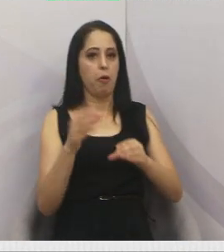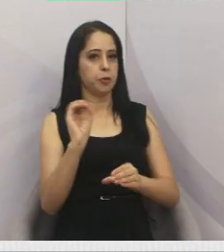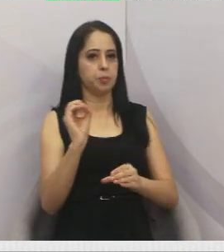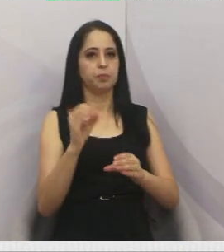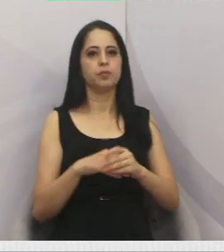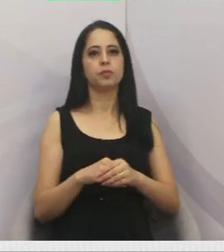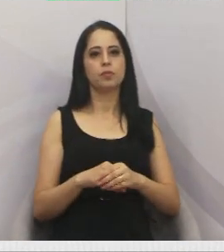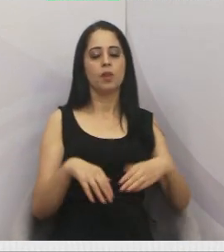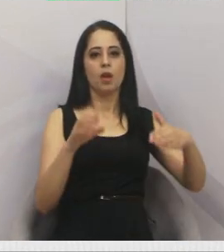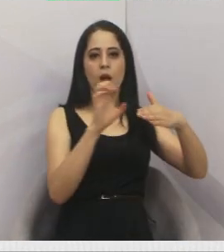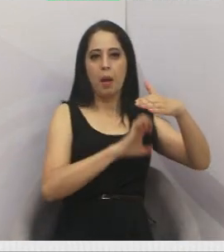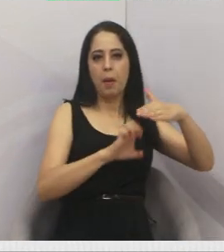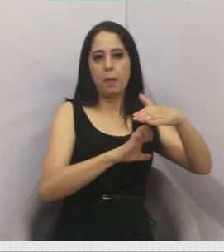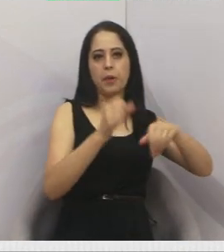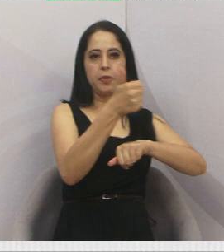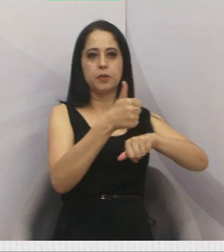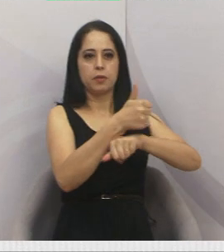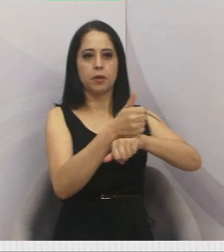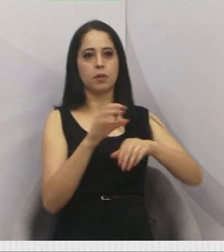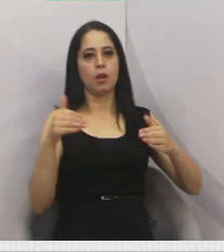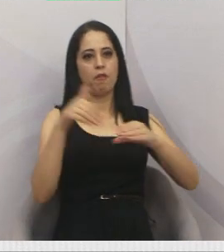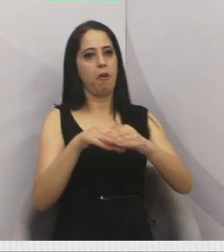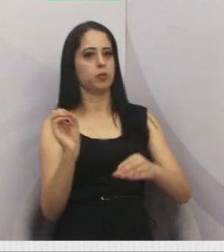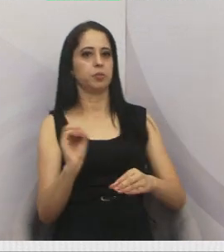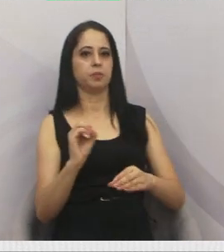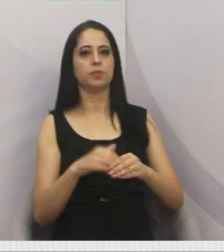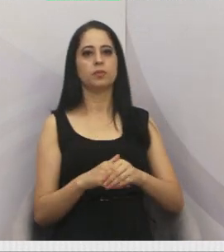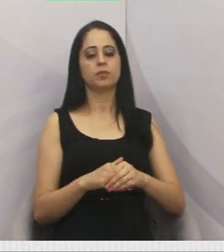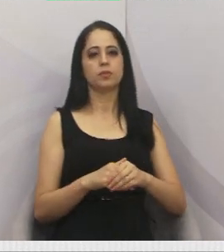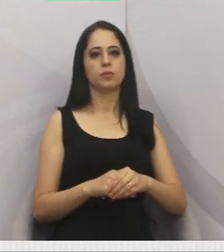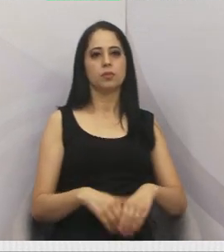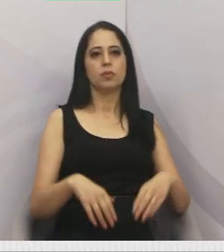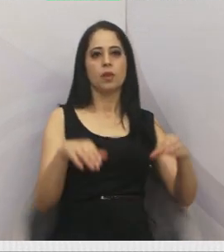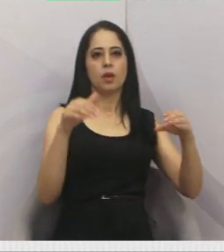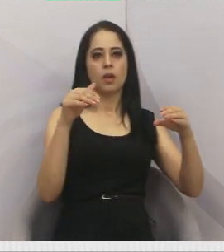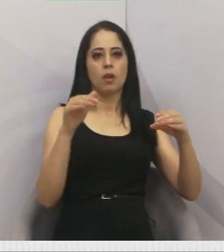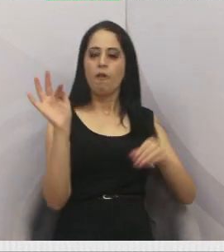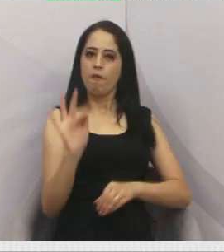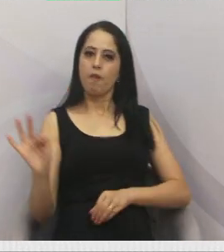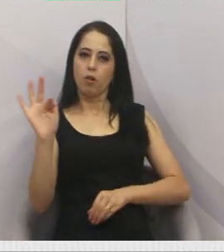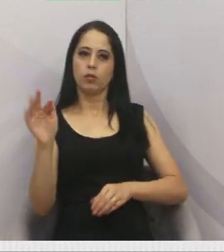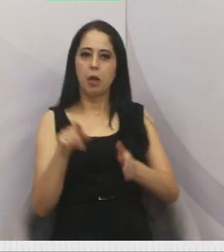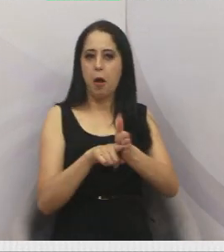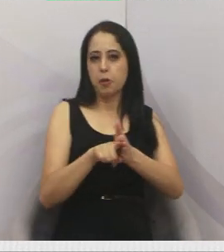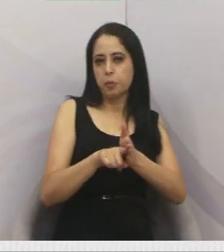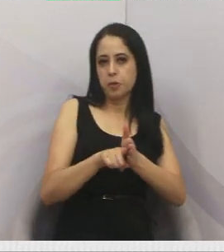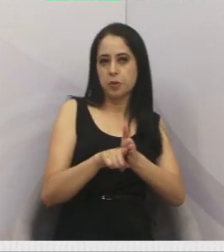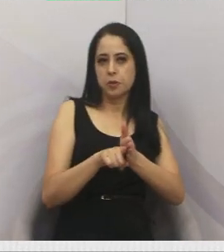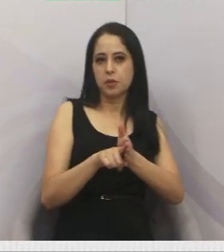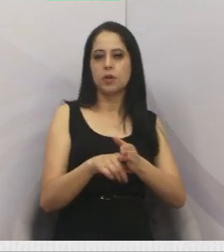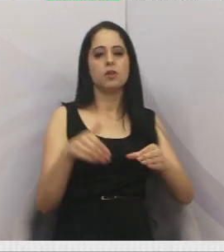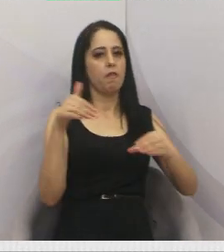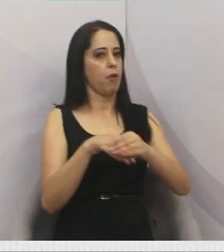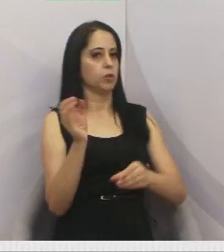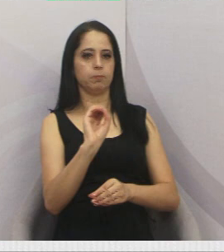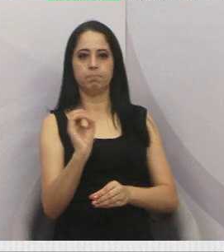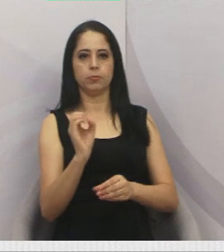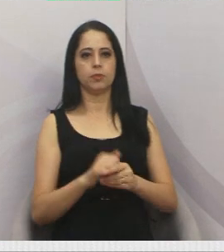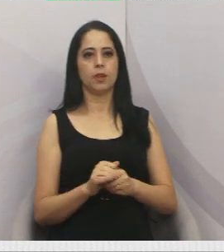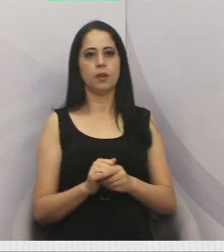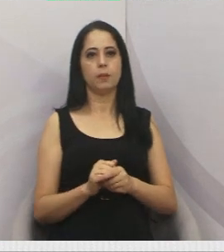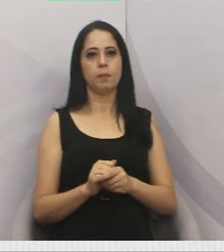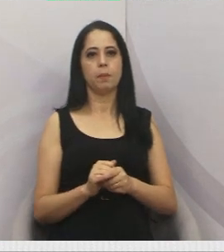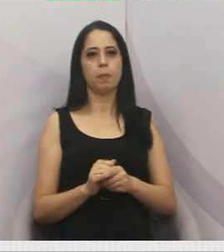Segmento empresas e entidades profissionais, voto em branco. Segmento entidades acadêmicas ou de pesquisa, voto em branco.